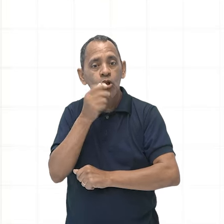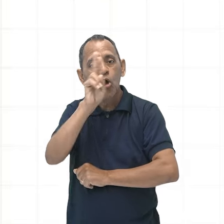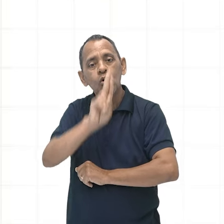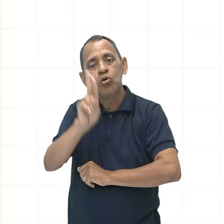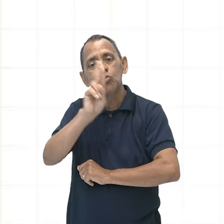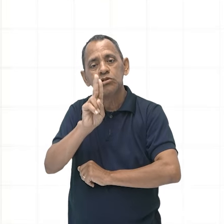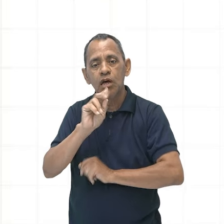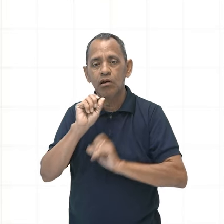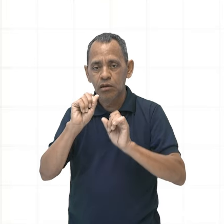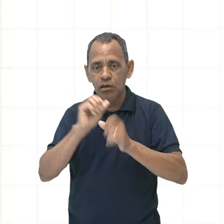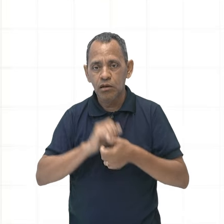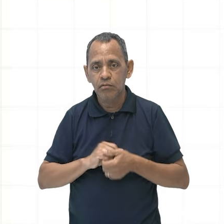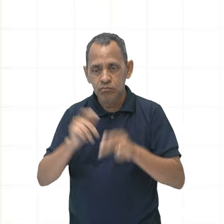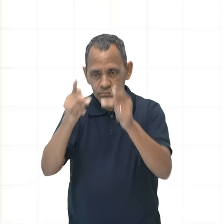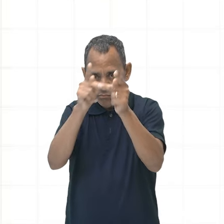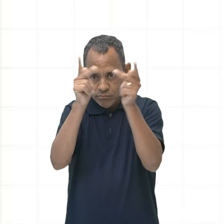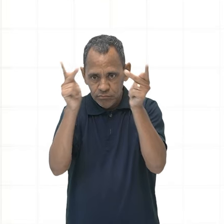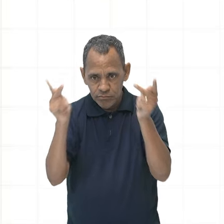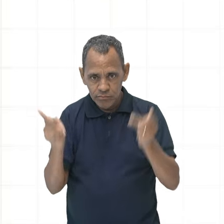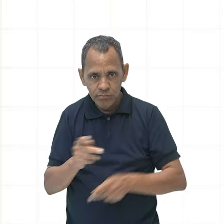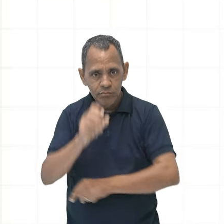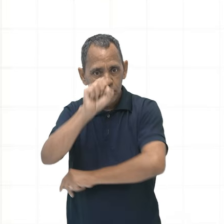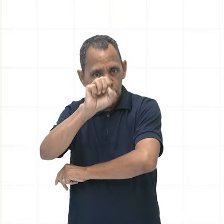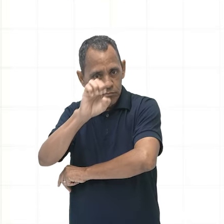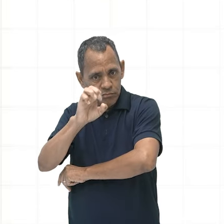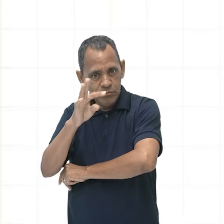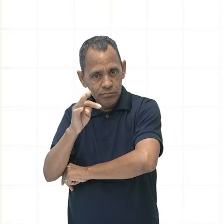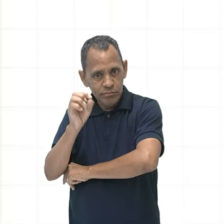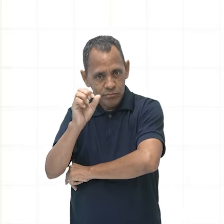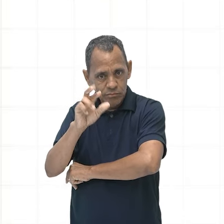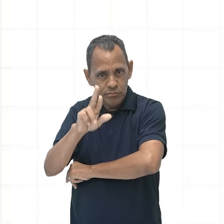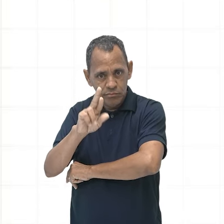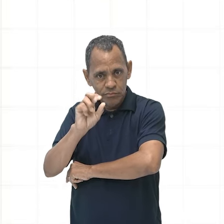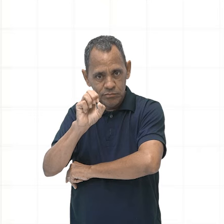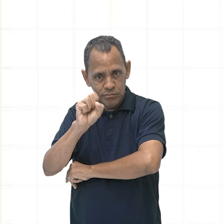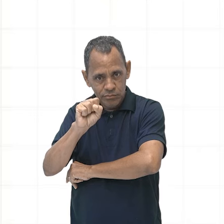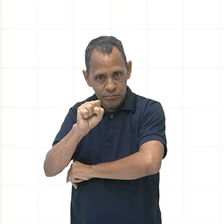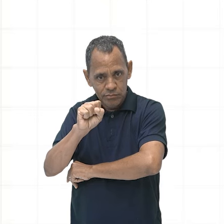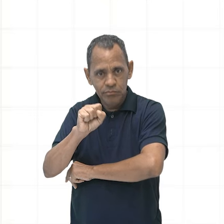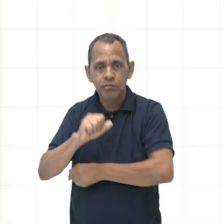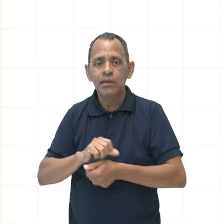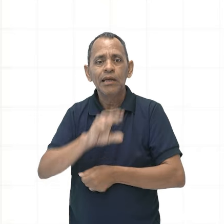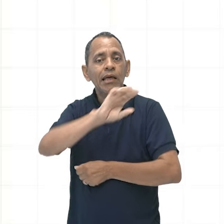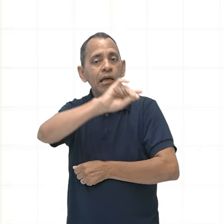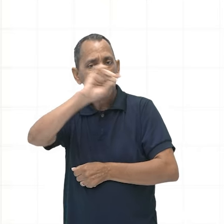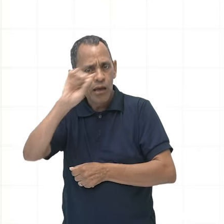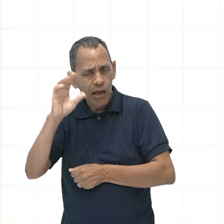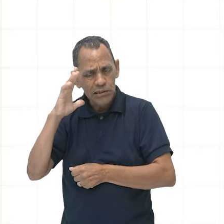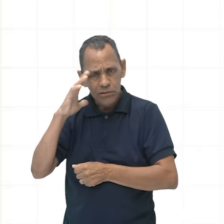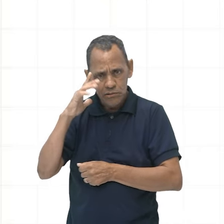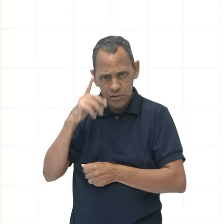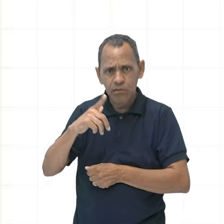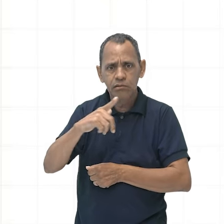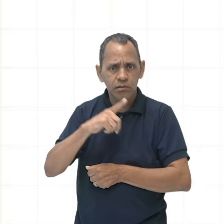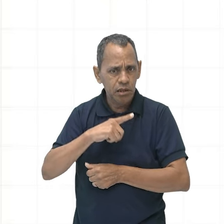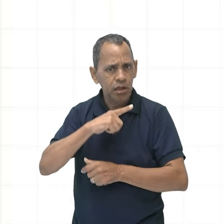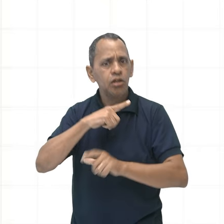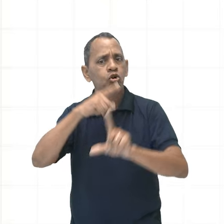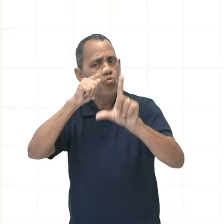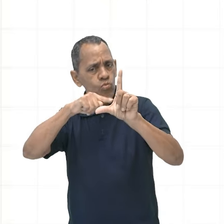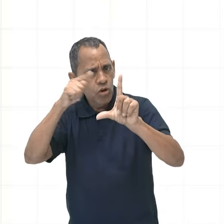utilizar o gráfico de setores, né? Então, vejam que cada situação tem aí um